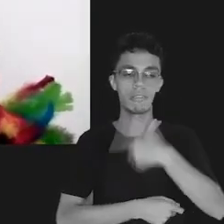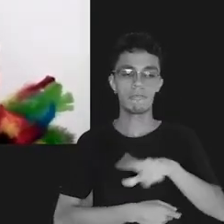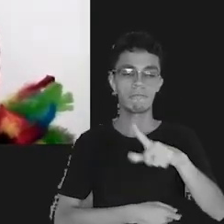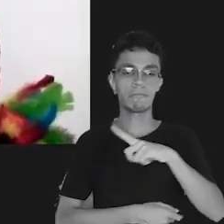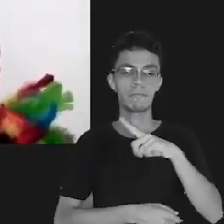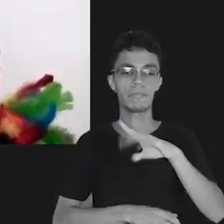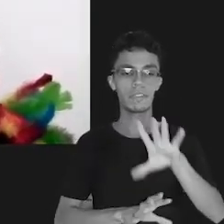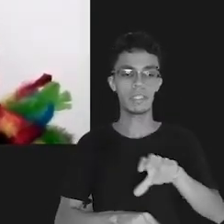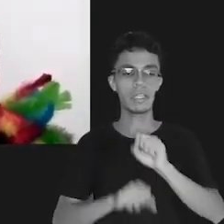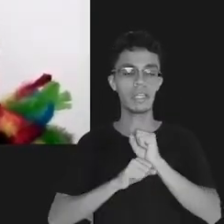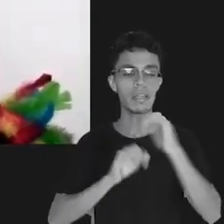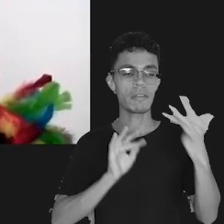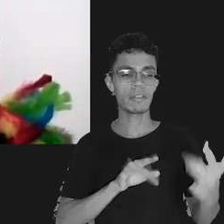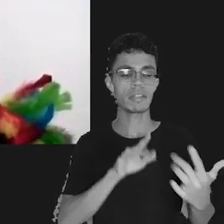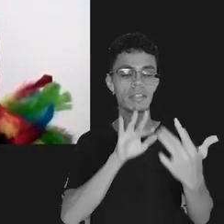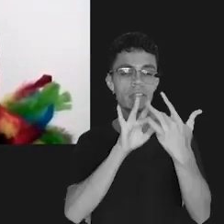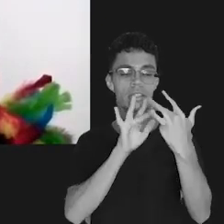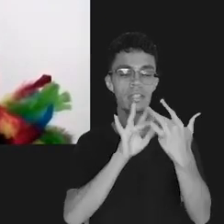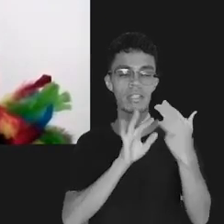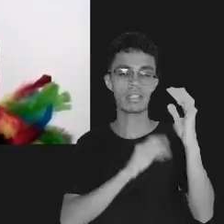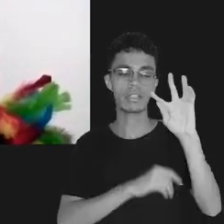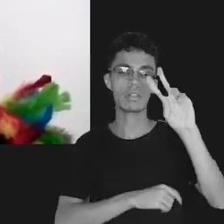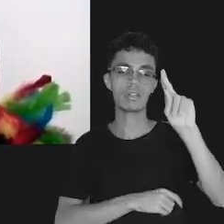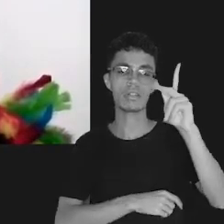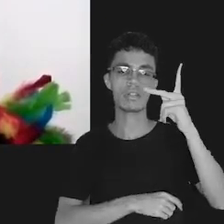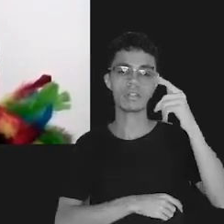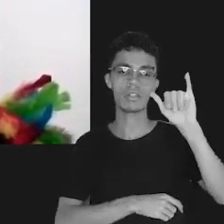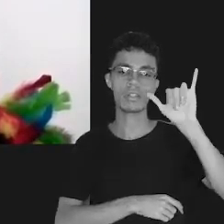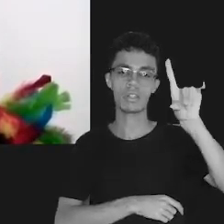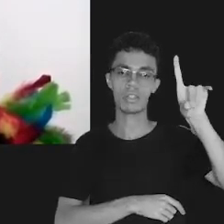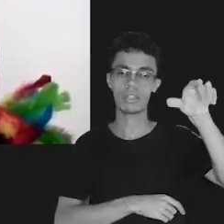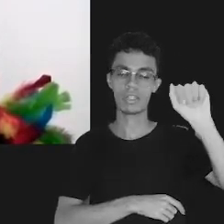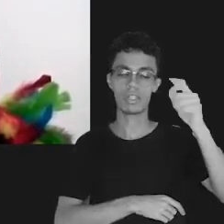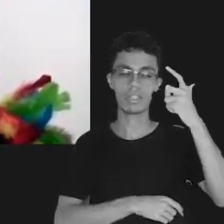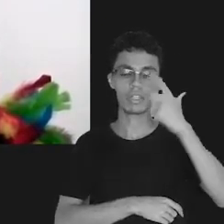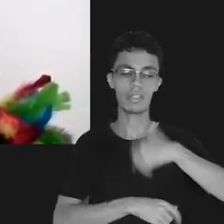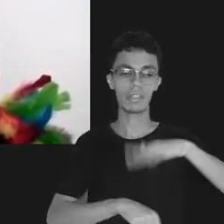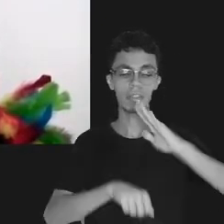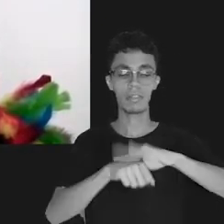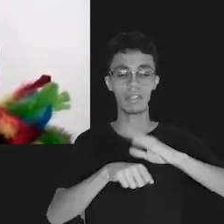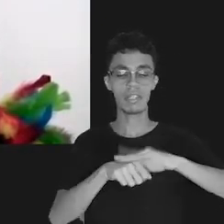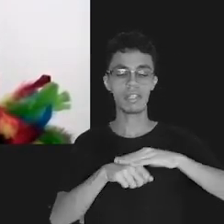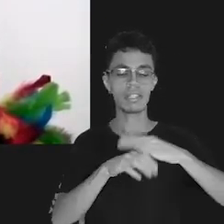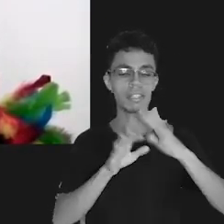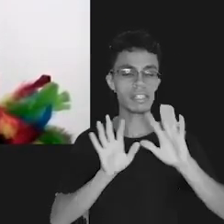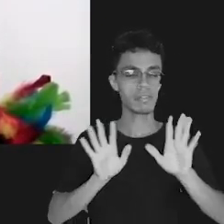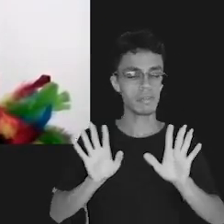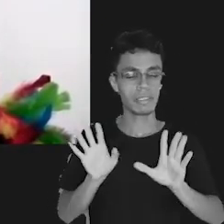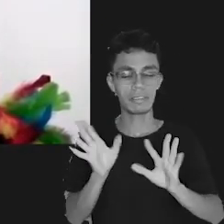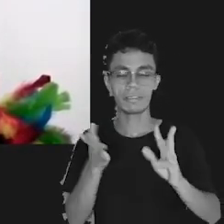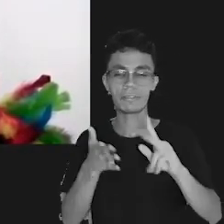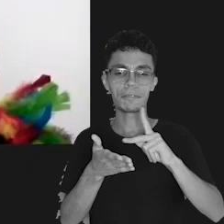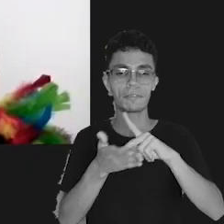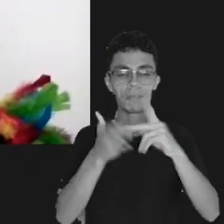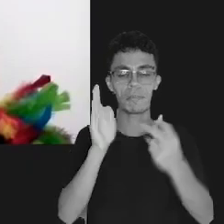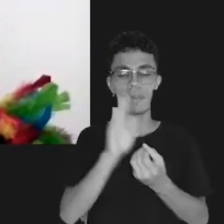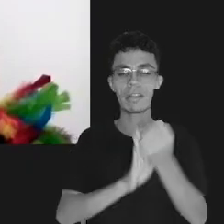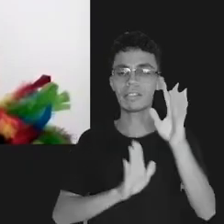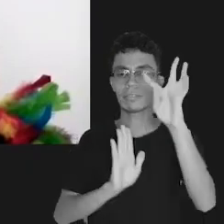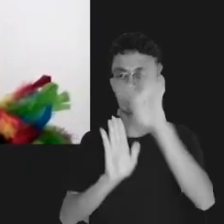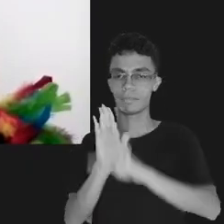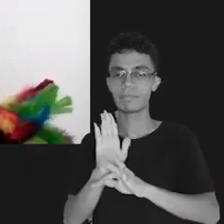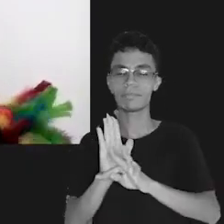tenho com a Hilda, né, no teatro, né, enfim, eu atuando, foram da prosa, né, foram textos